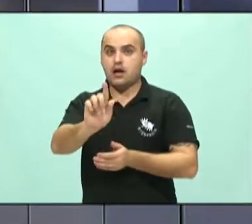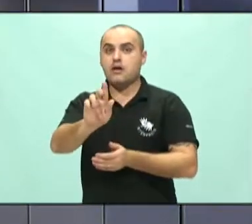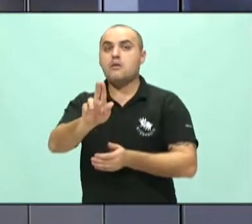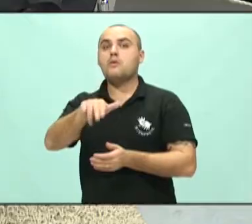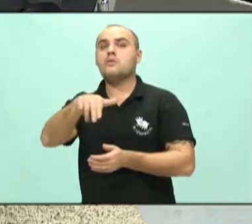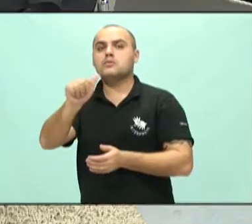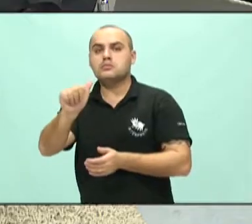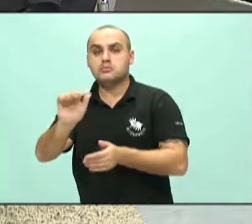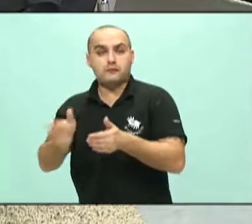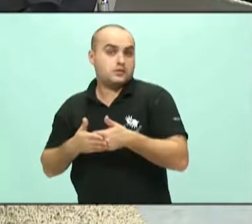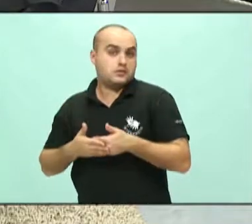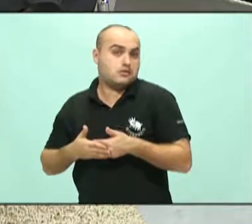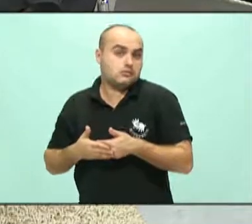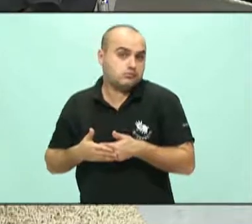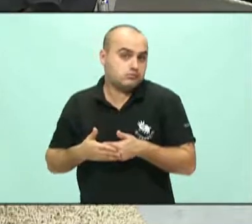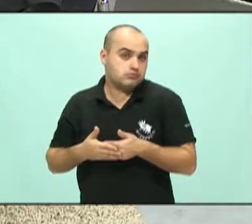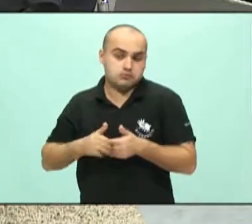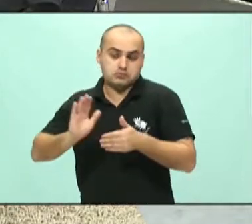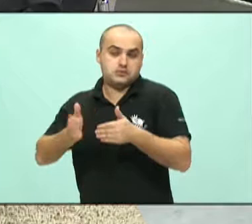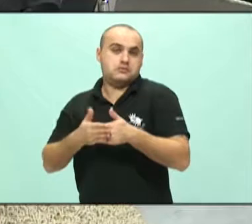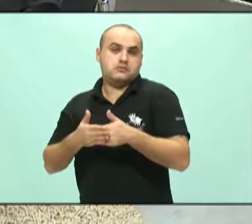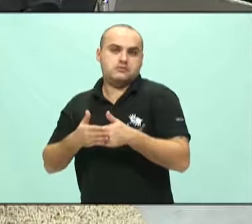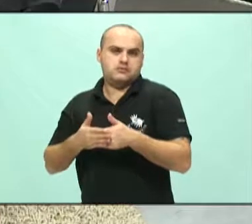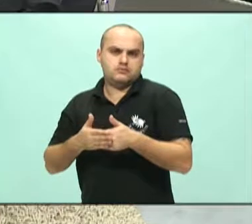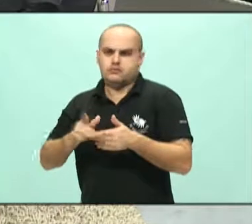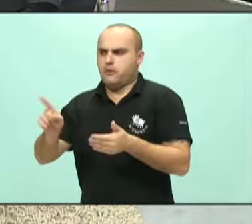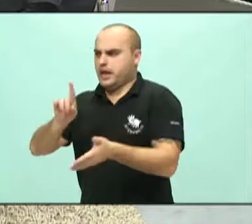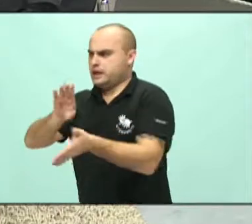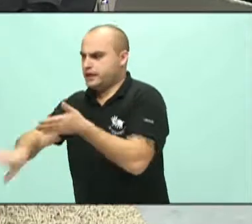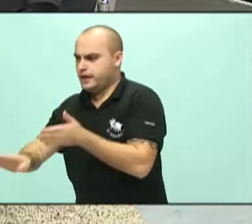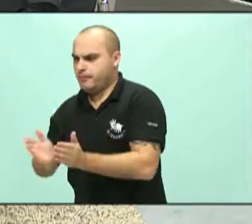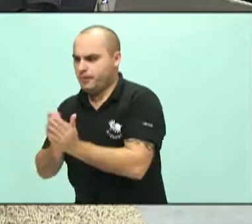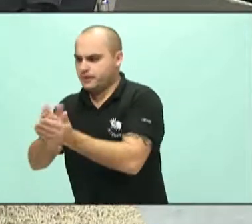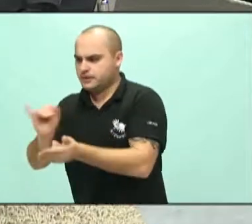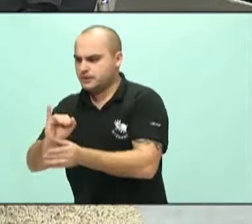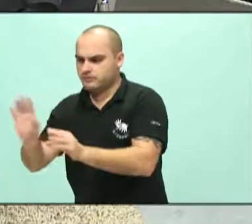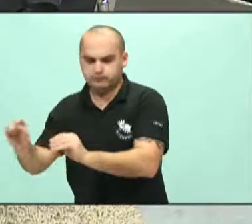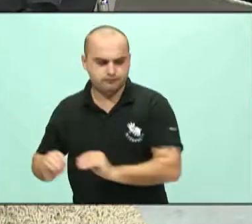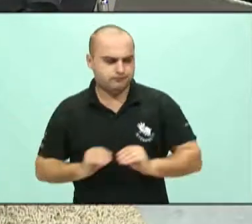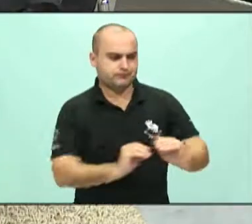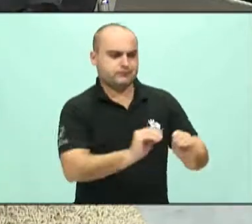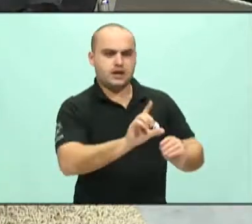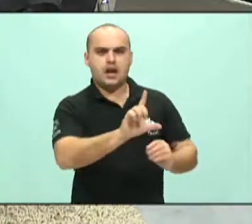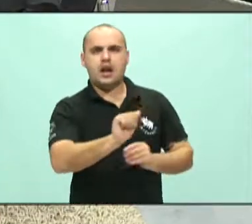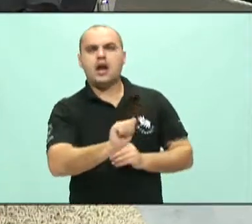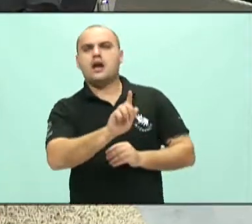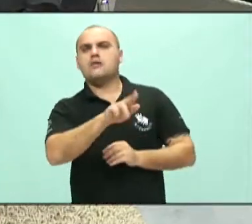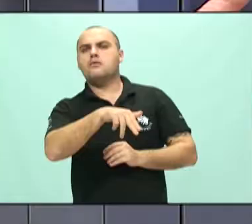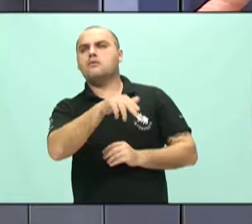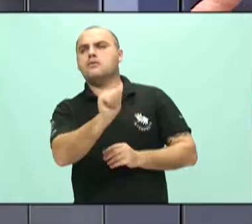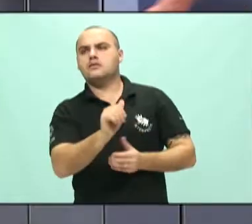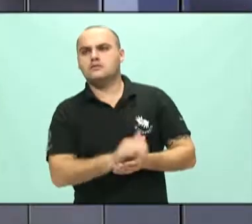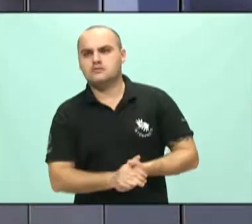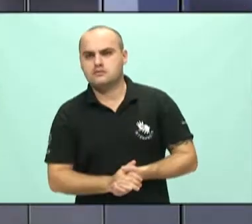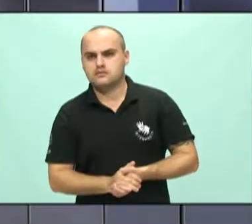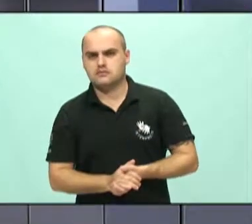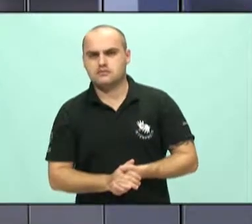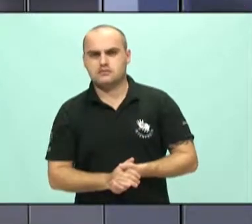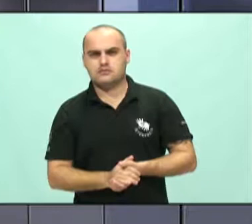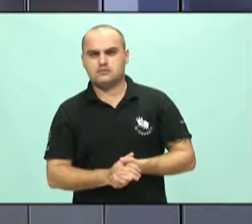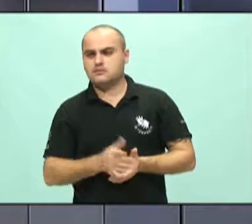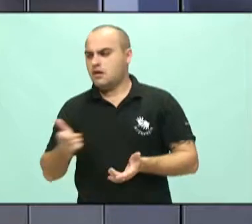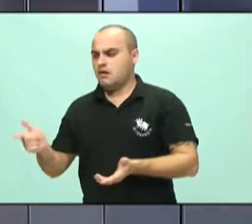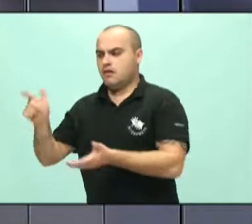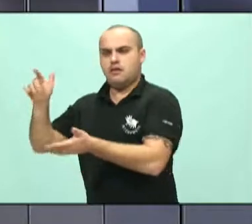até pouco tempo atrás. Então não é tirando do Porto de Itajaí, levando para lá que vai desenvolver. Aí vai subutilizar o Porto de Itajaí. Você pensa,